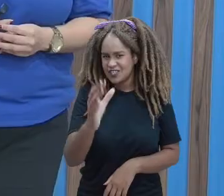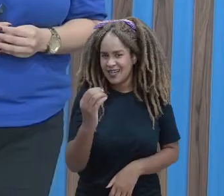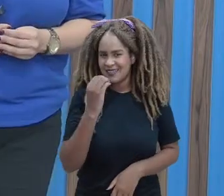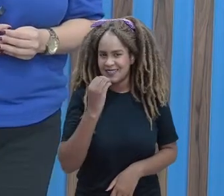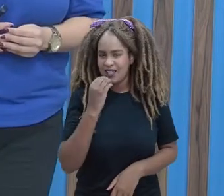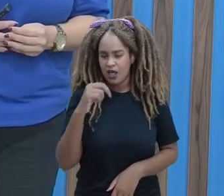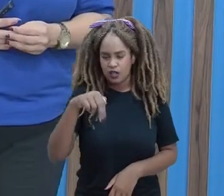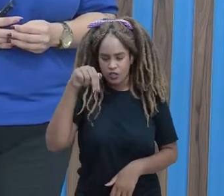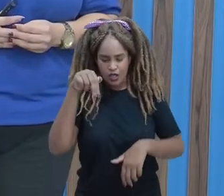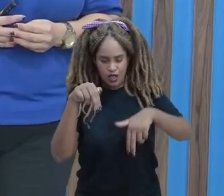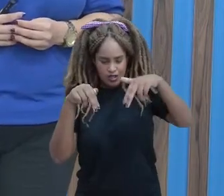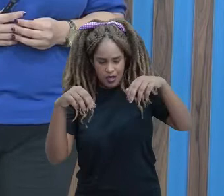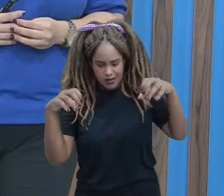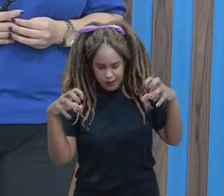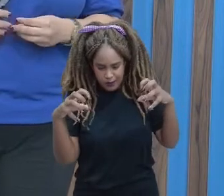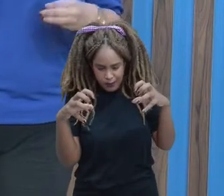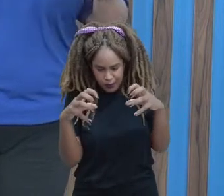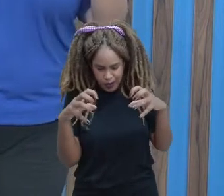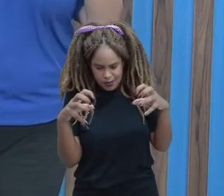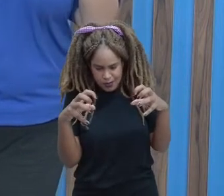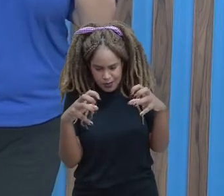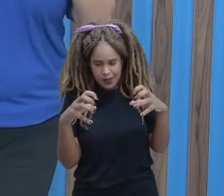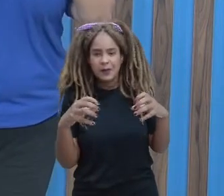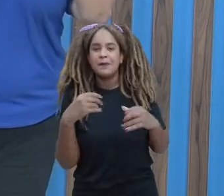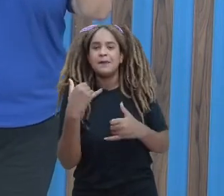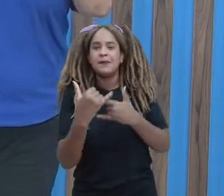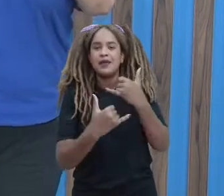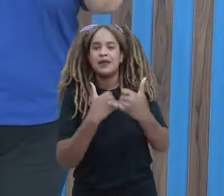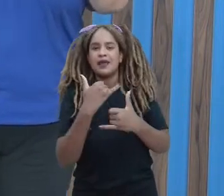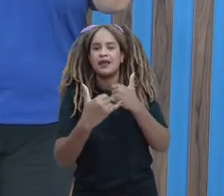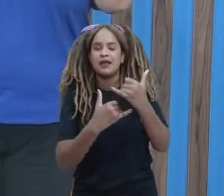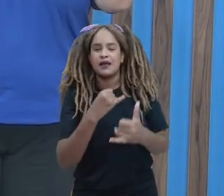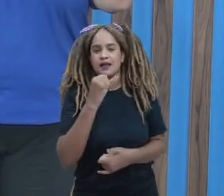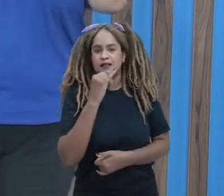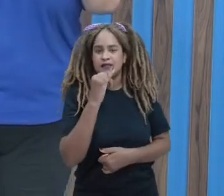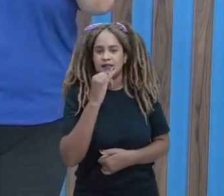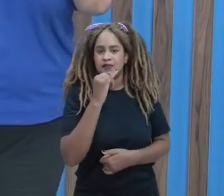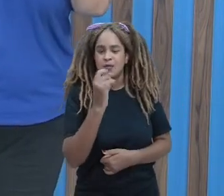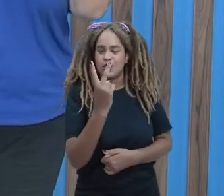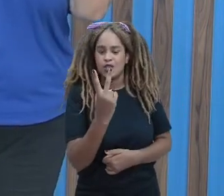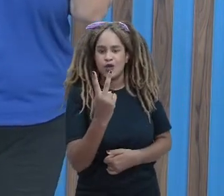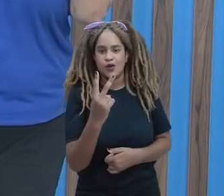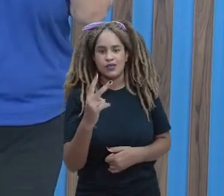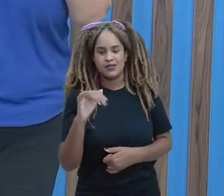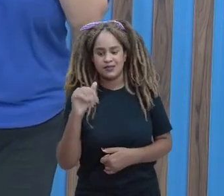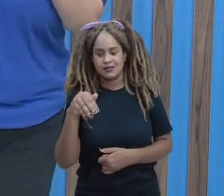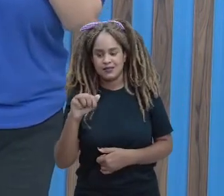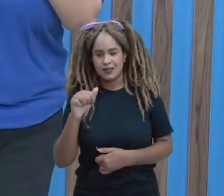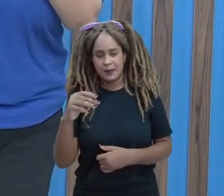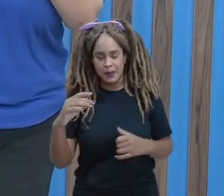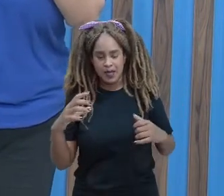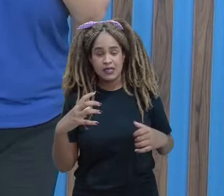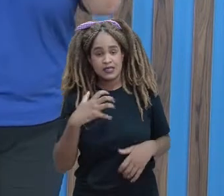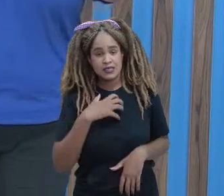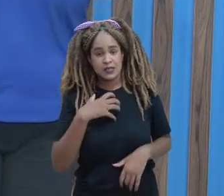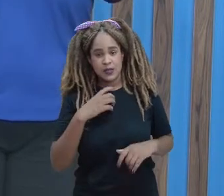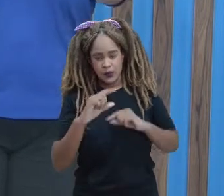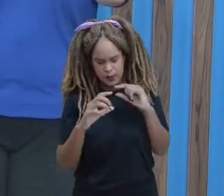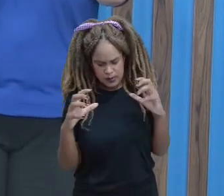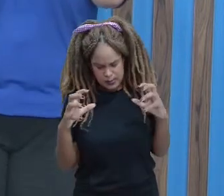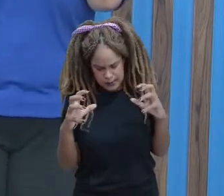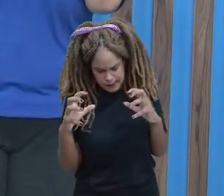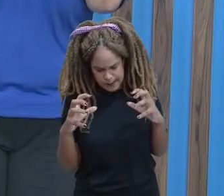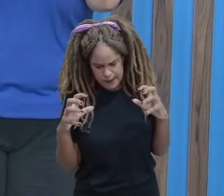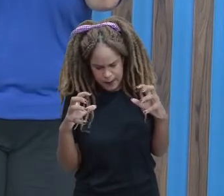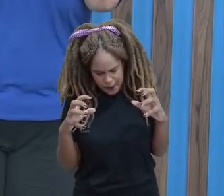fazer isso, né? Já foi brincar um ímã com o outro assim e de repente sentiu que